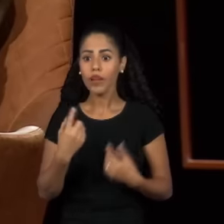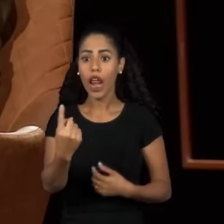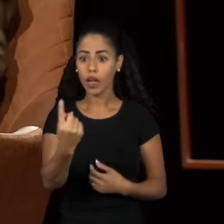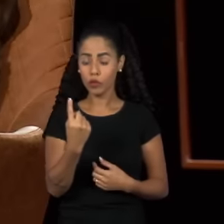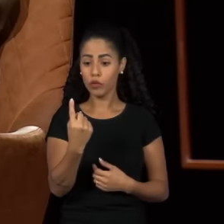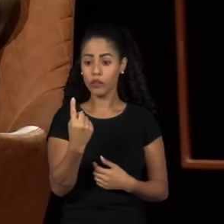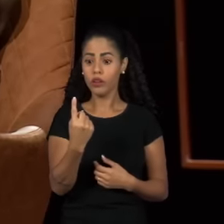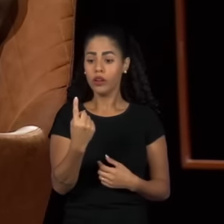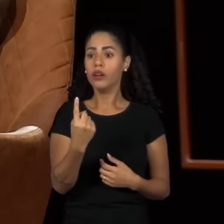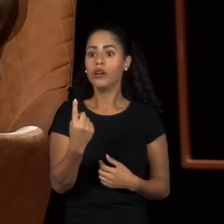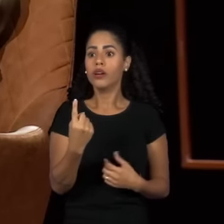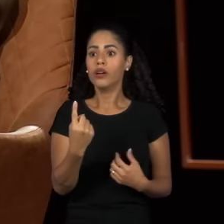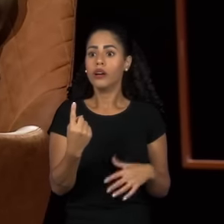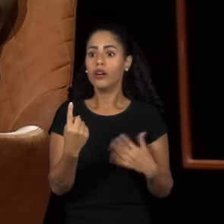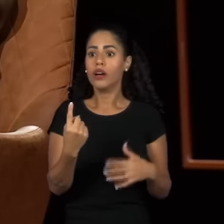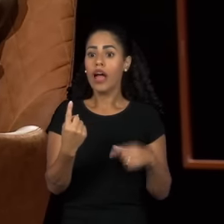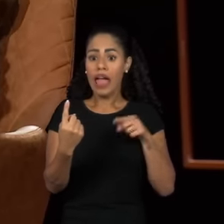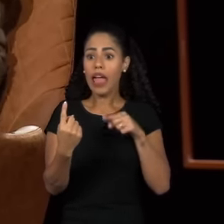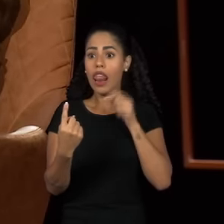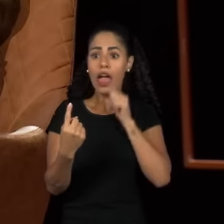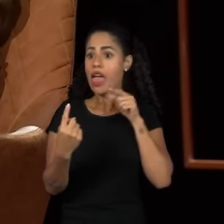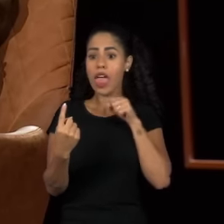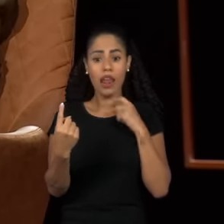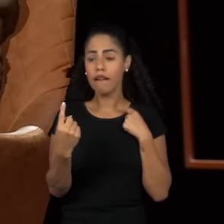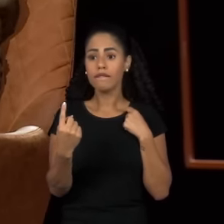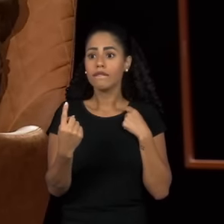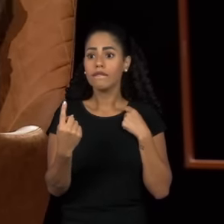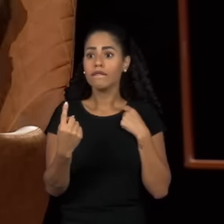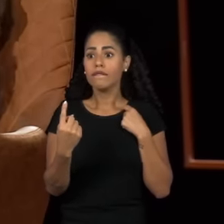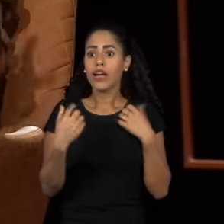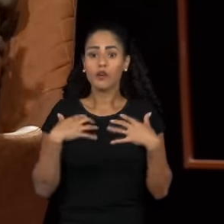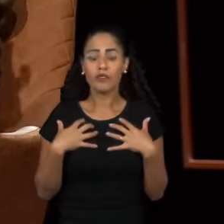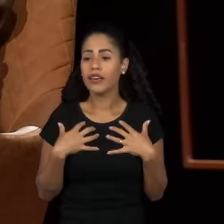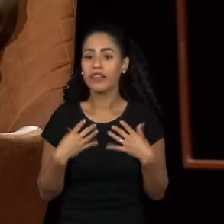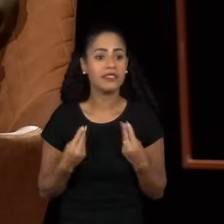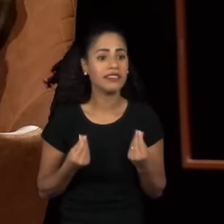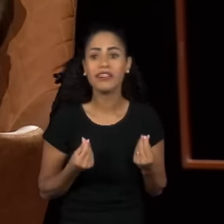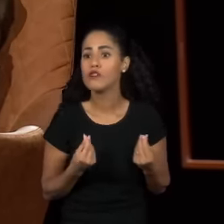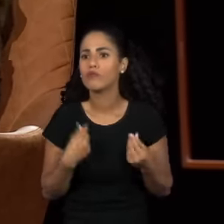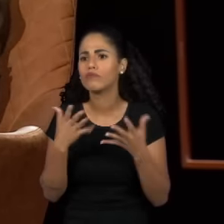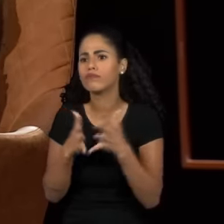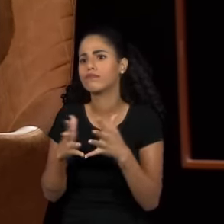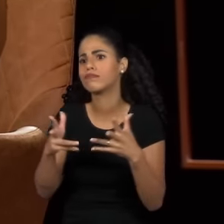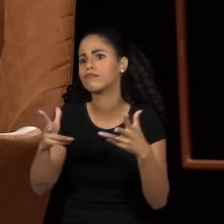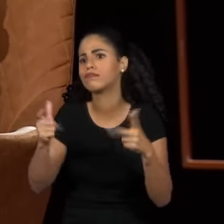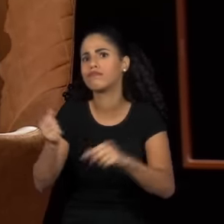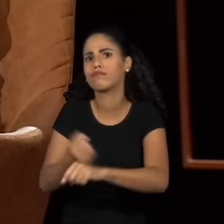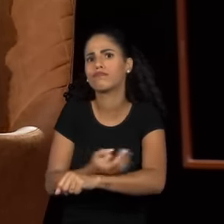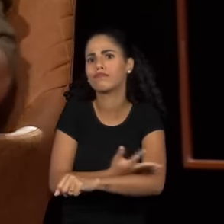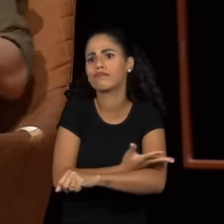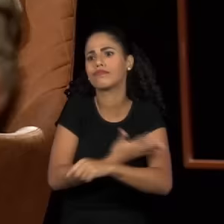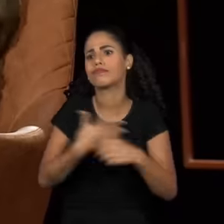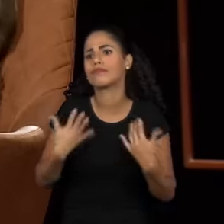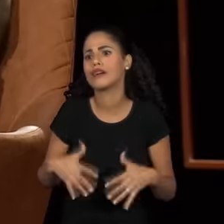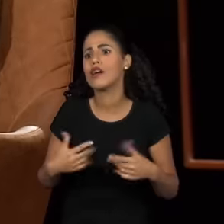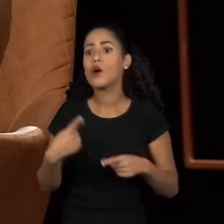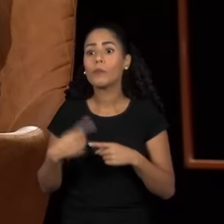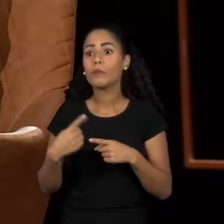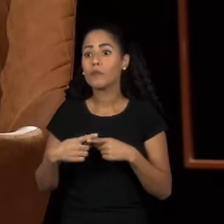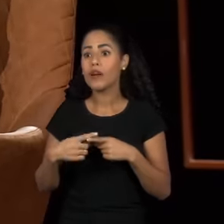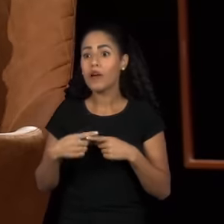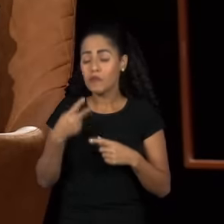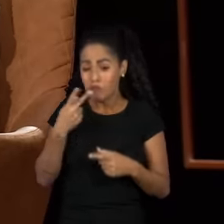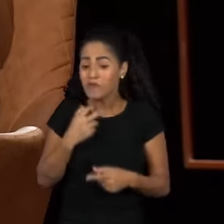Foram, não me lembro, acho que 3 andares, que foi a melhor coisa da vida, e os 3 andares mais angustiantes, porque eu